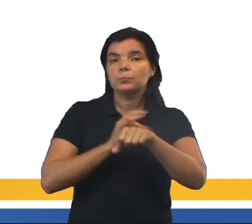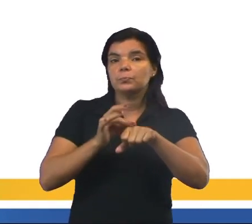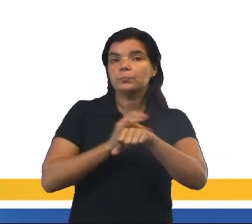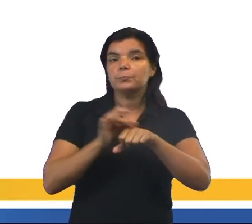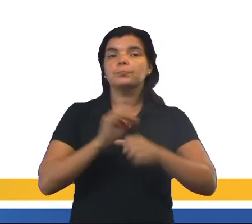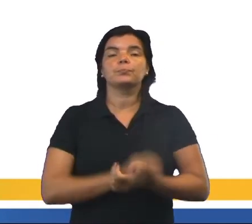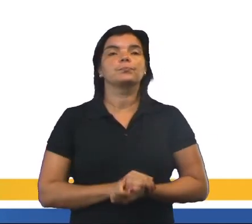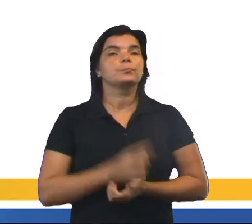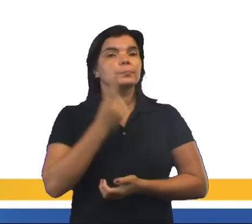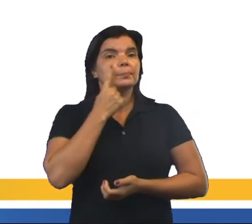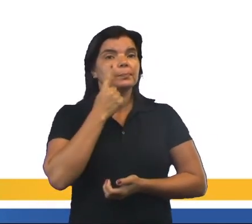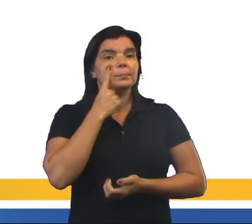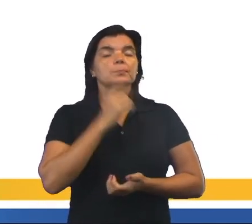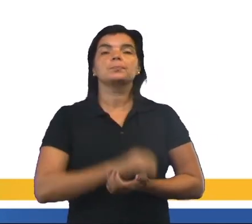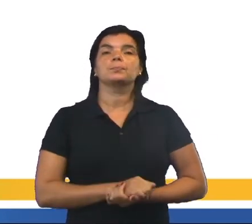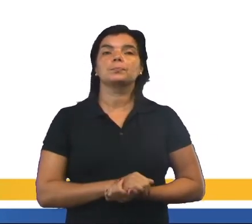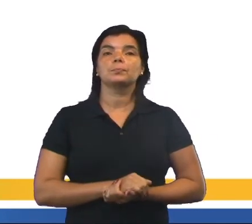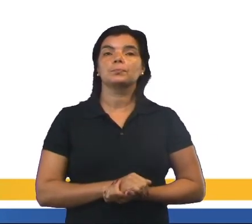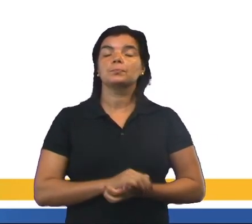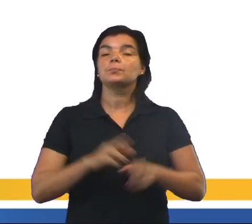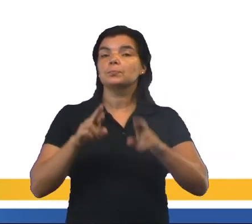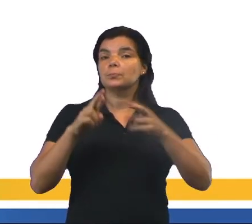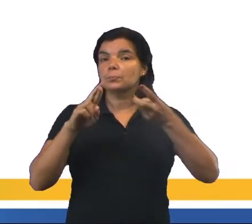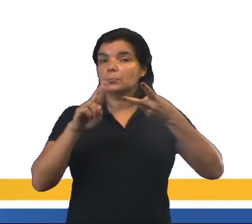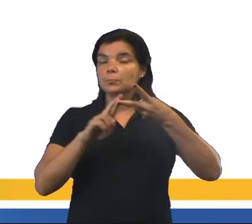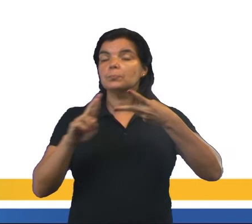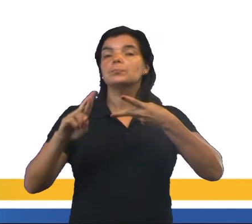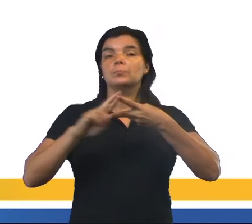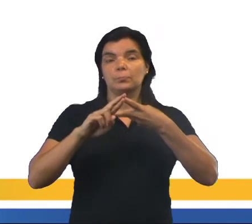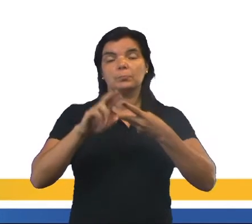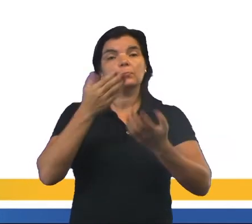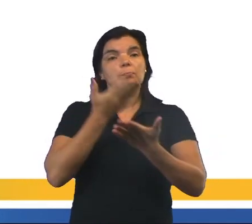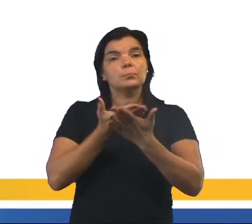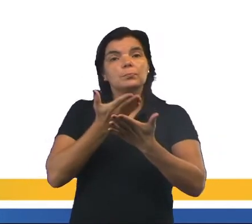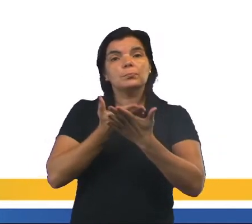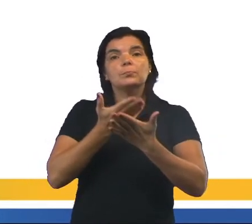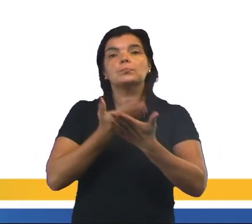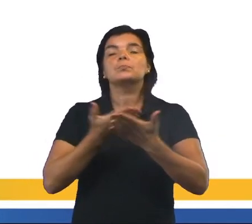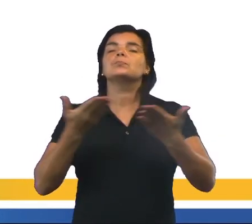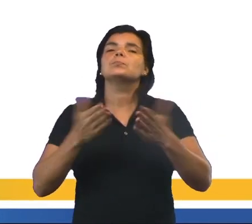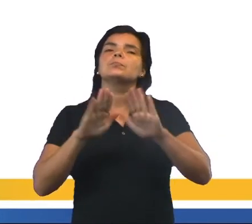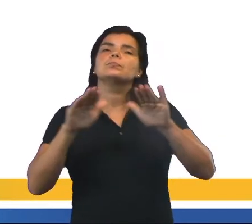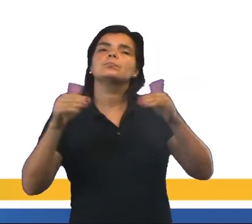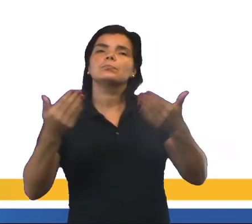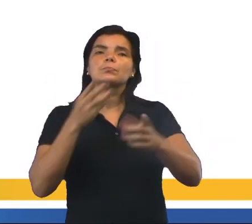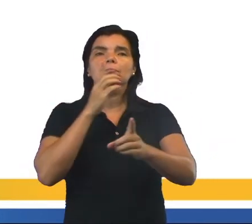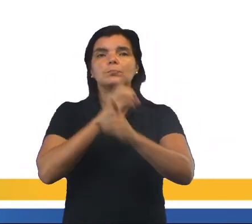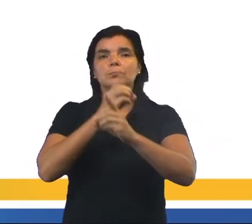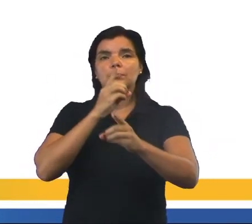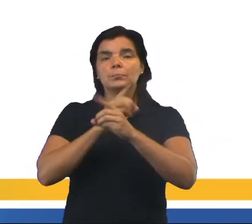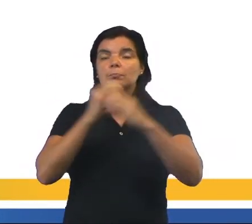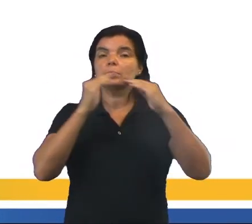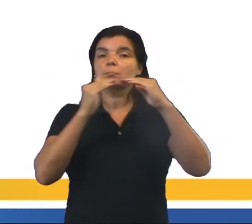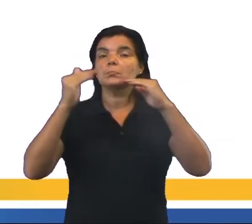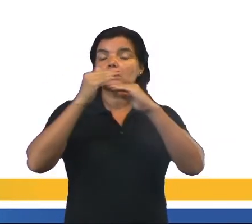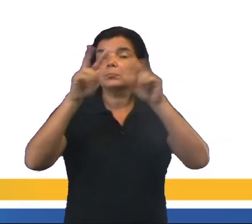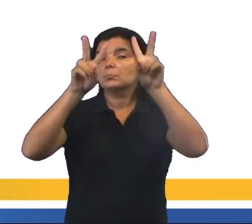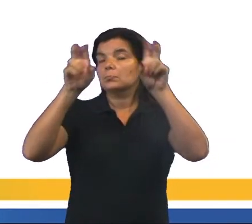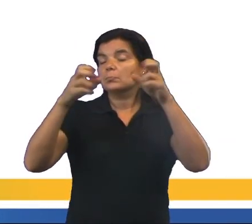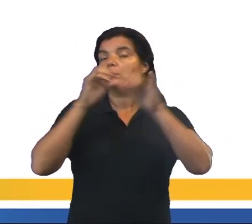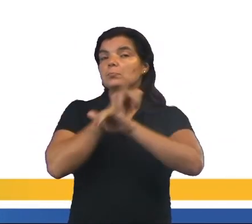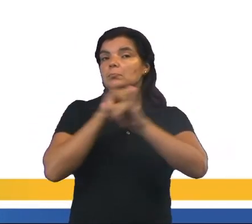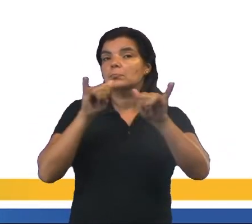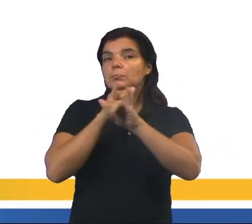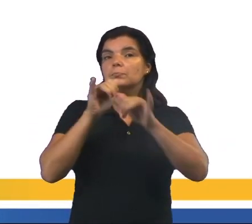negrito. Olha só, dos recursos estilísticos que estudamos hoje, qual encontramos acima no título da